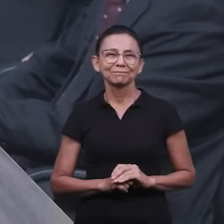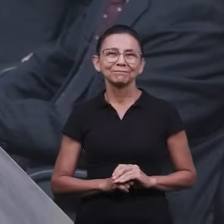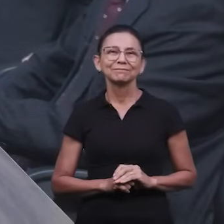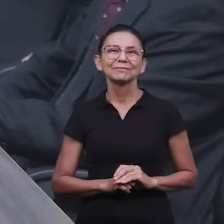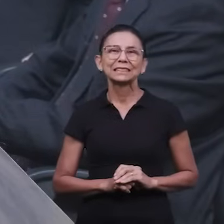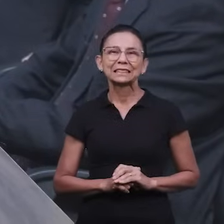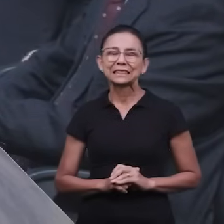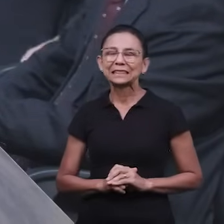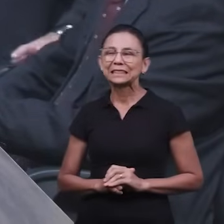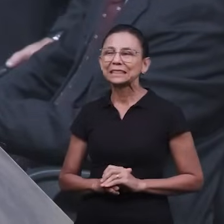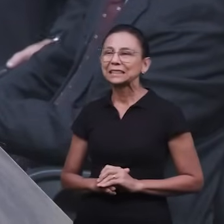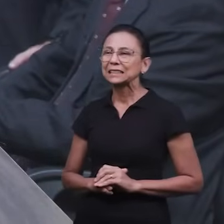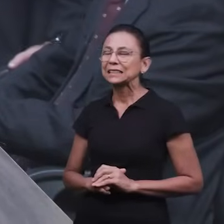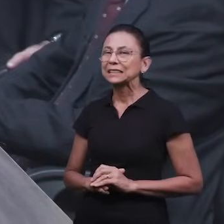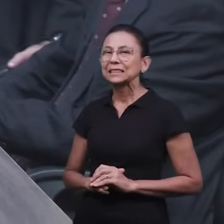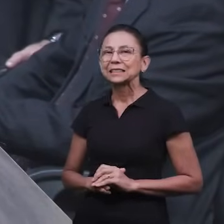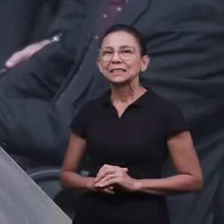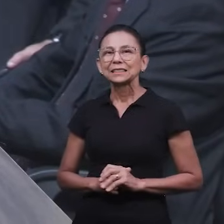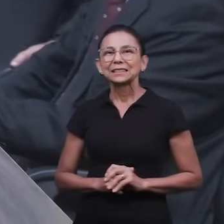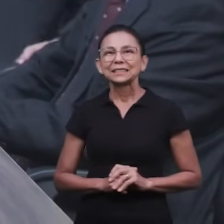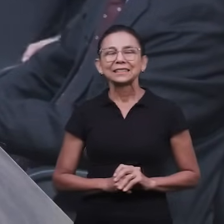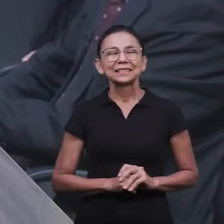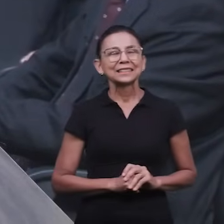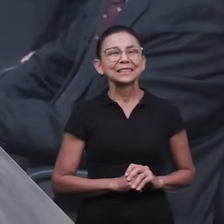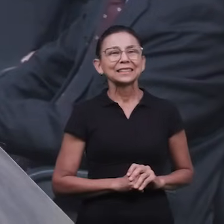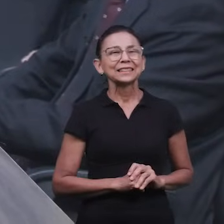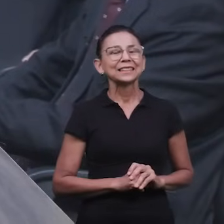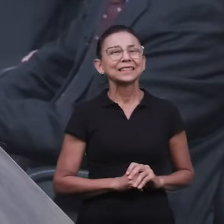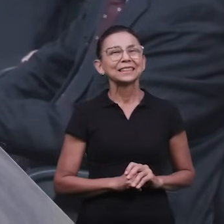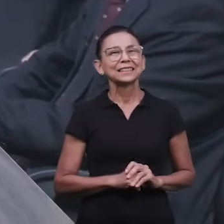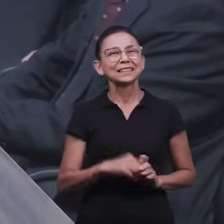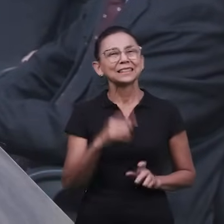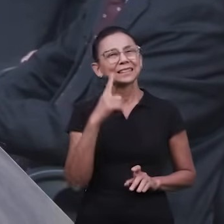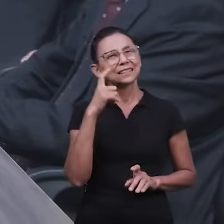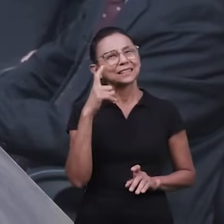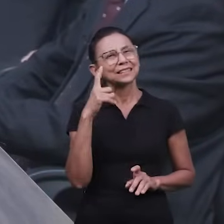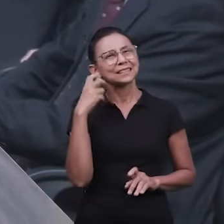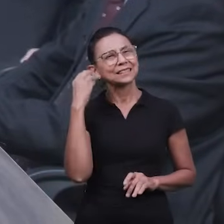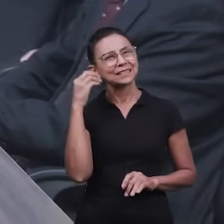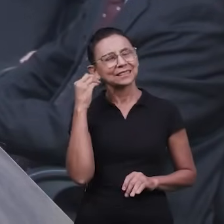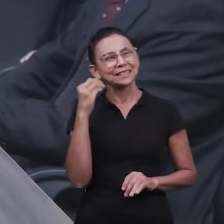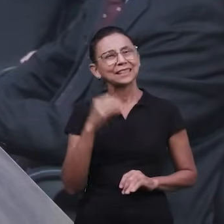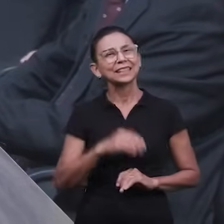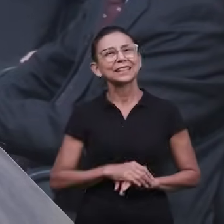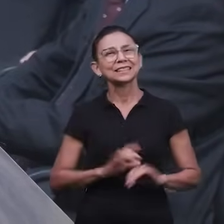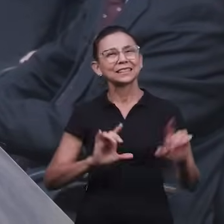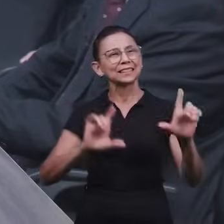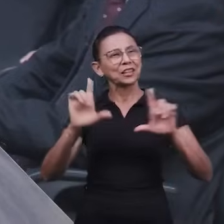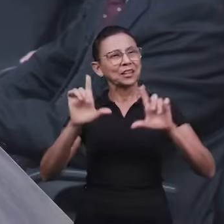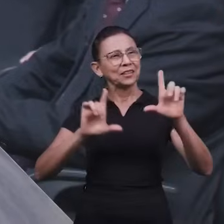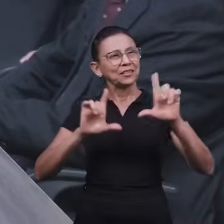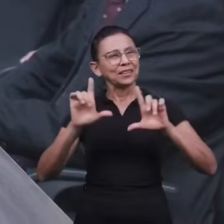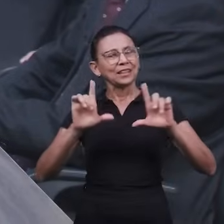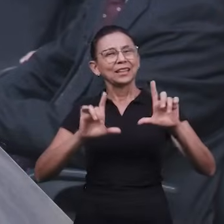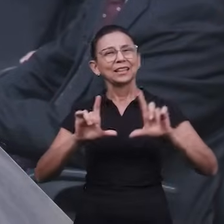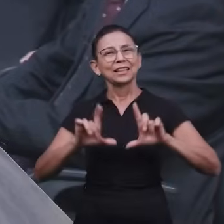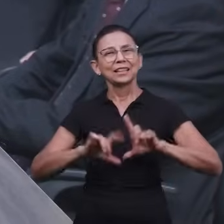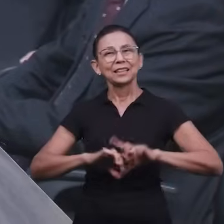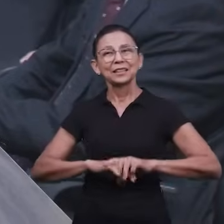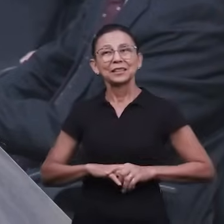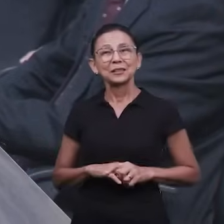foi glorificado. Pastor Pedro, foi muito bom contar essa experiência da televisão,